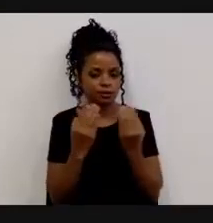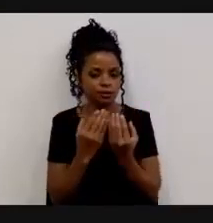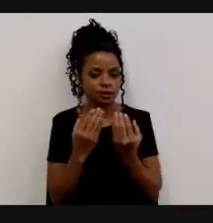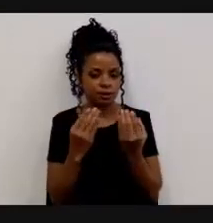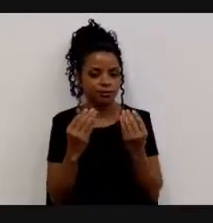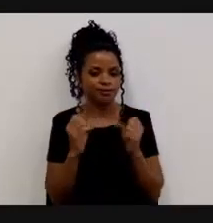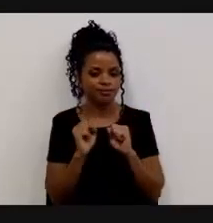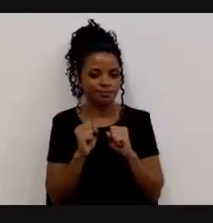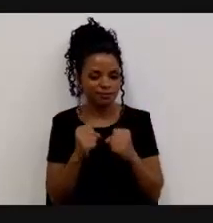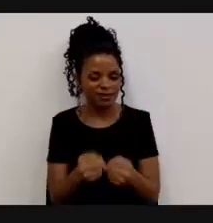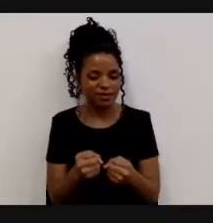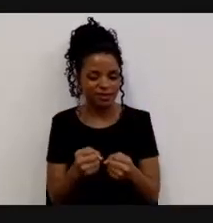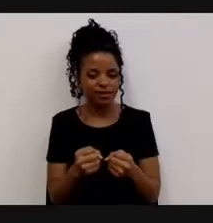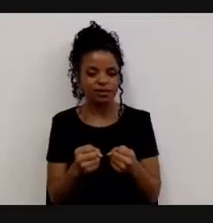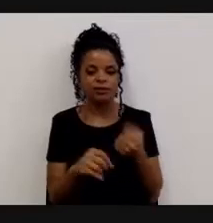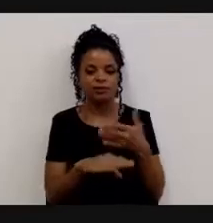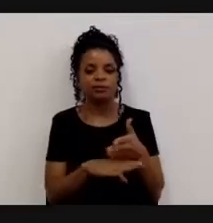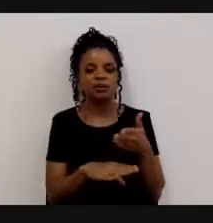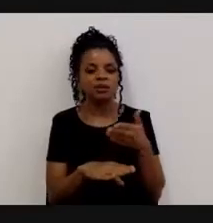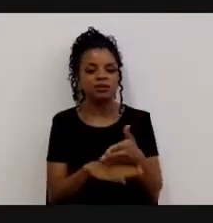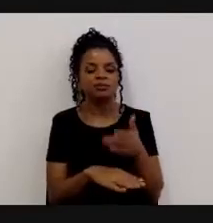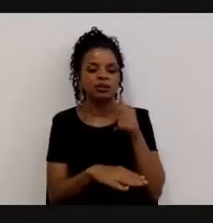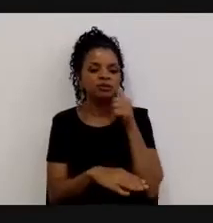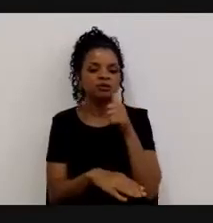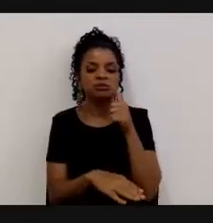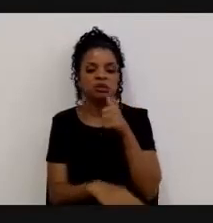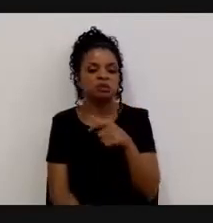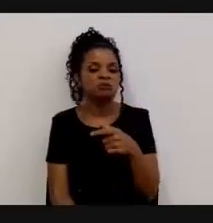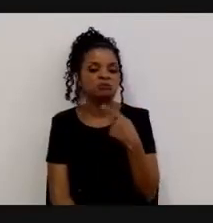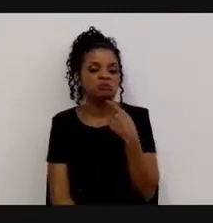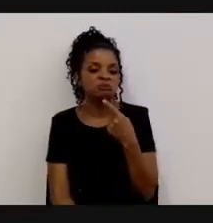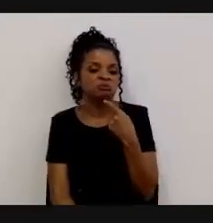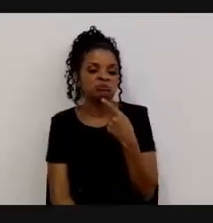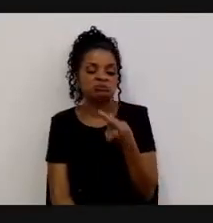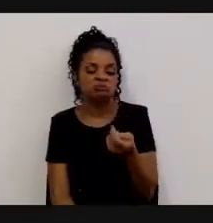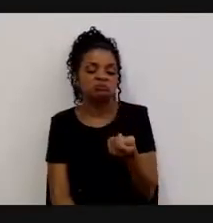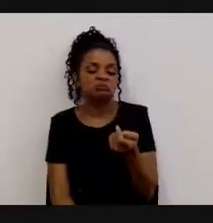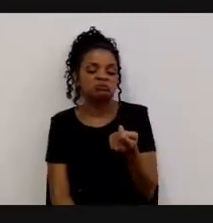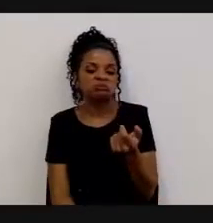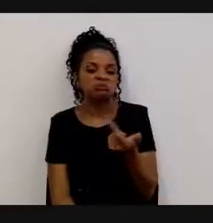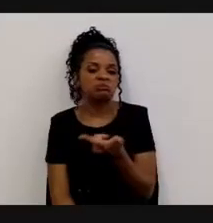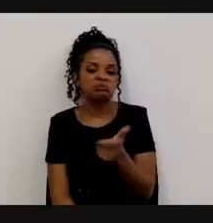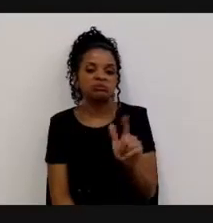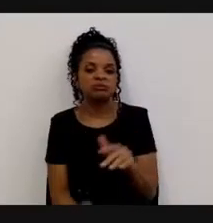a participação feminina ela é irrisória, muitas vezes ela nem existe.